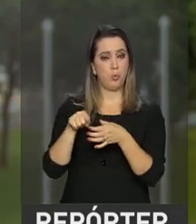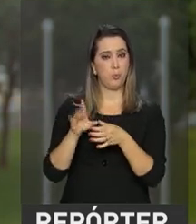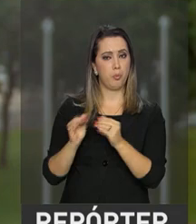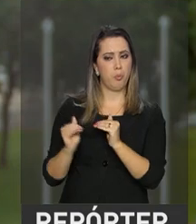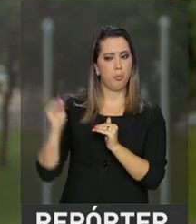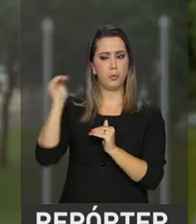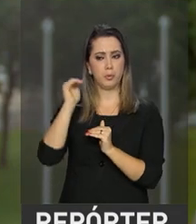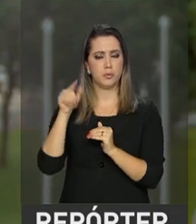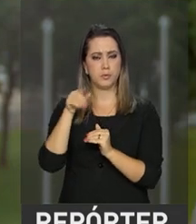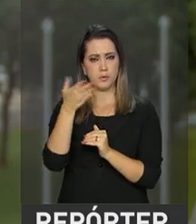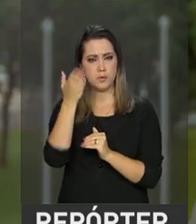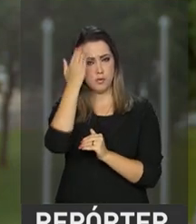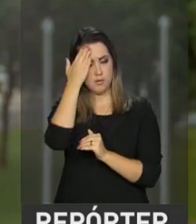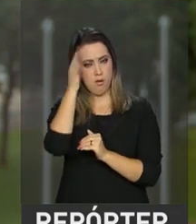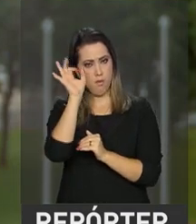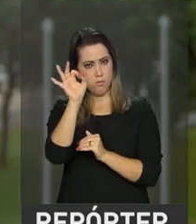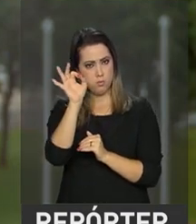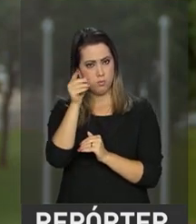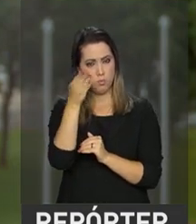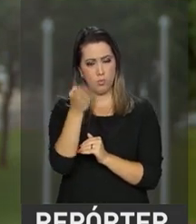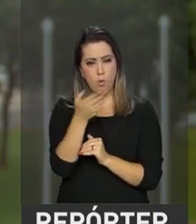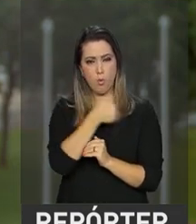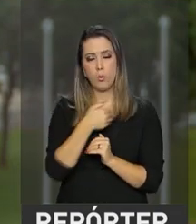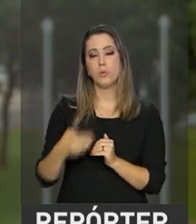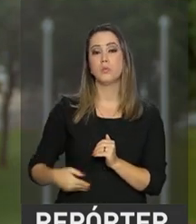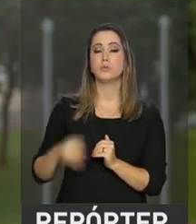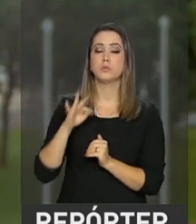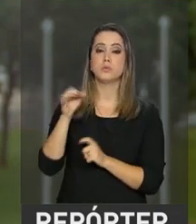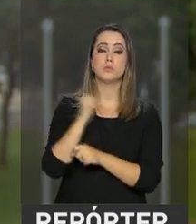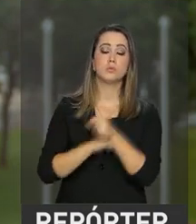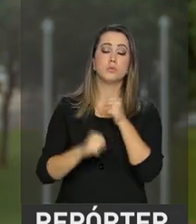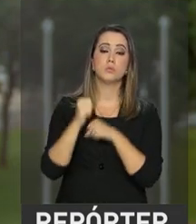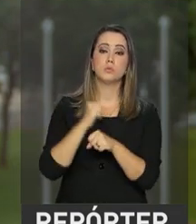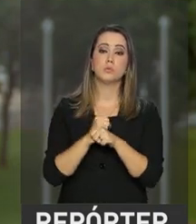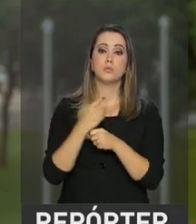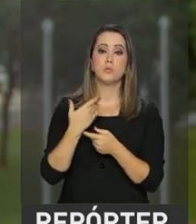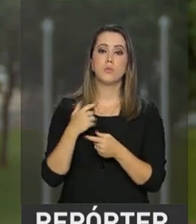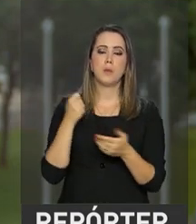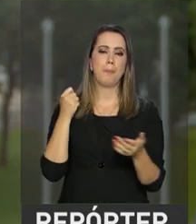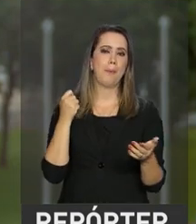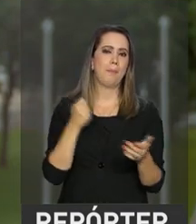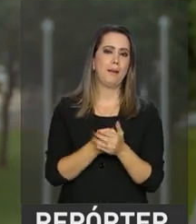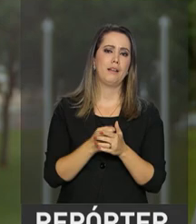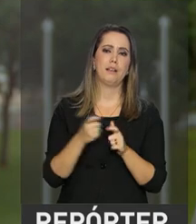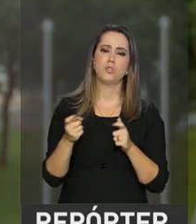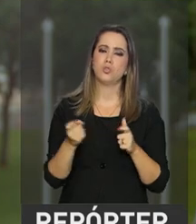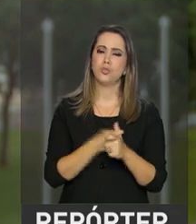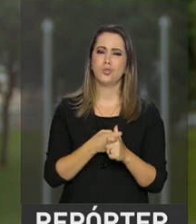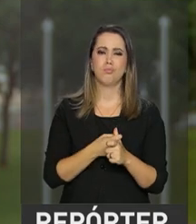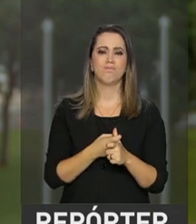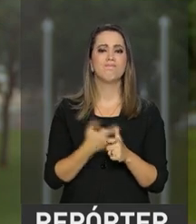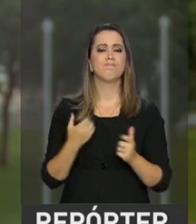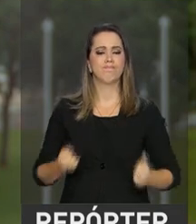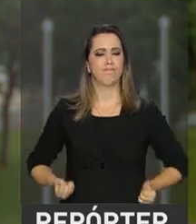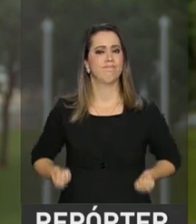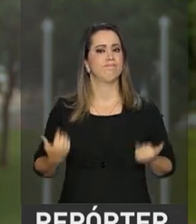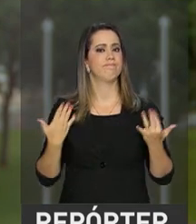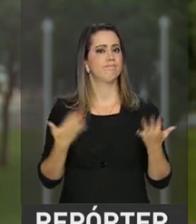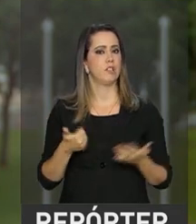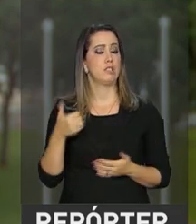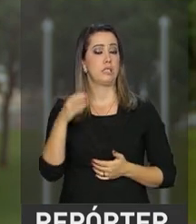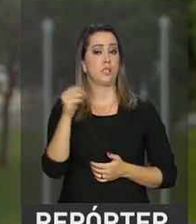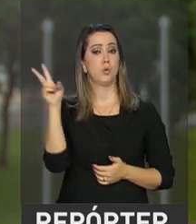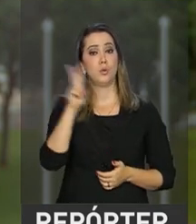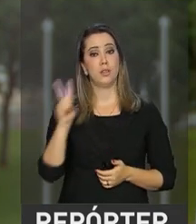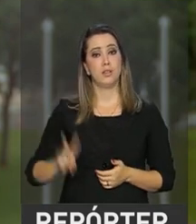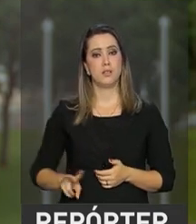você possa ter uma ideia, o governo federal, no ano passado, para cobrir o rombo da Previdência, gastou 10